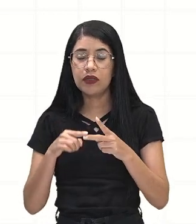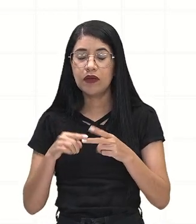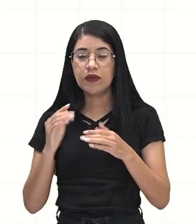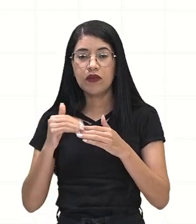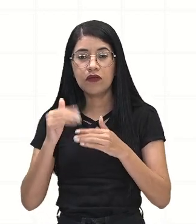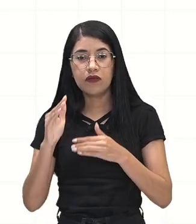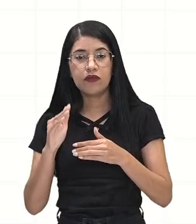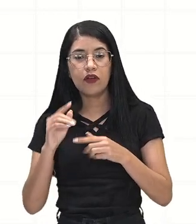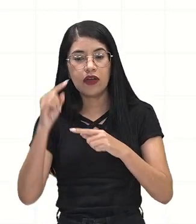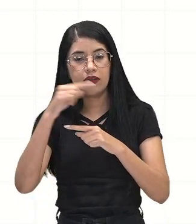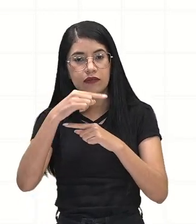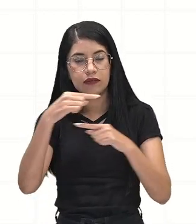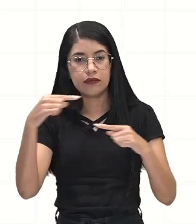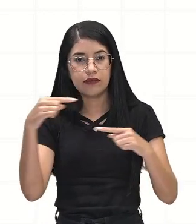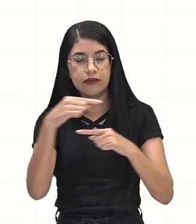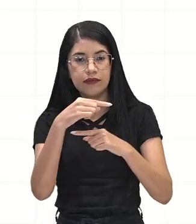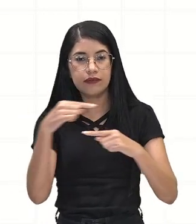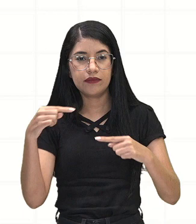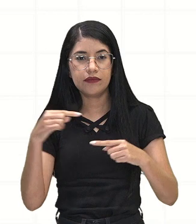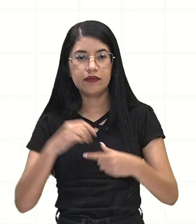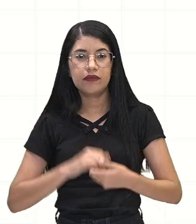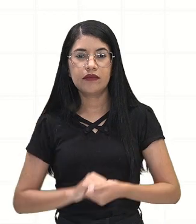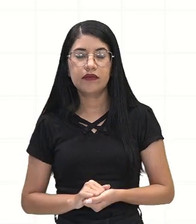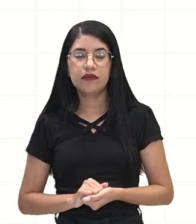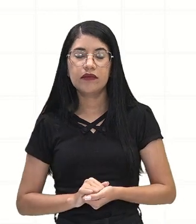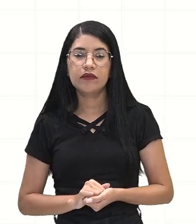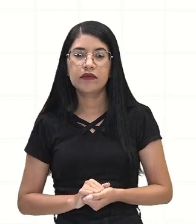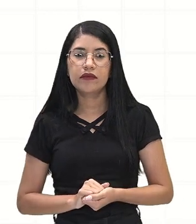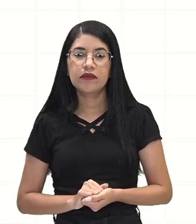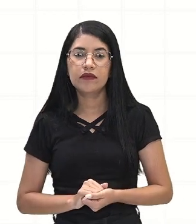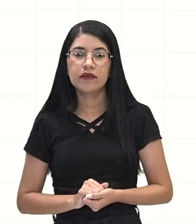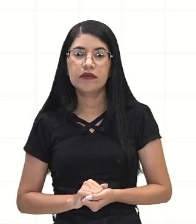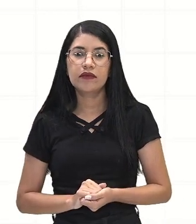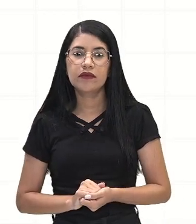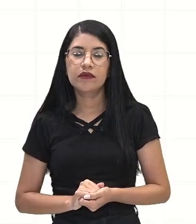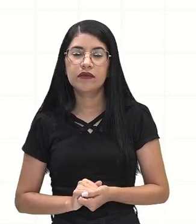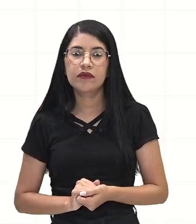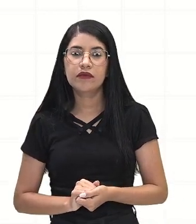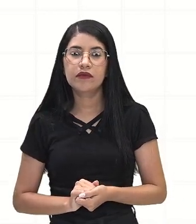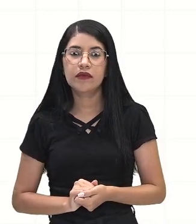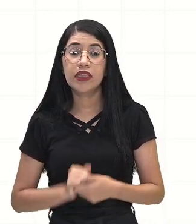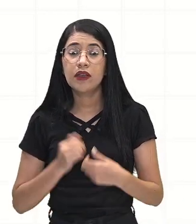reta S, beleza? Então, o que é que eu sei? Esses